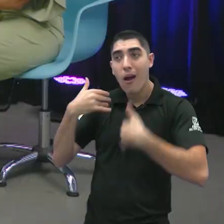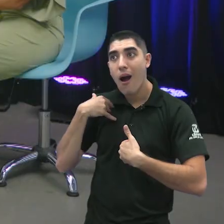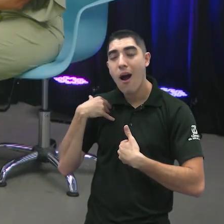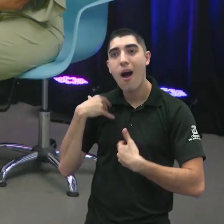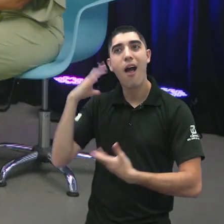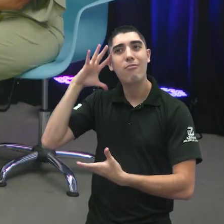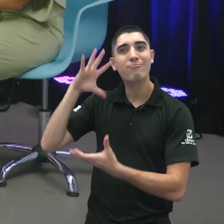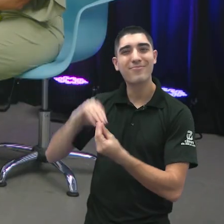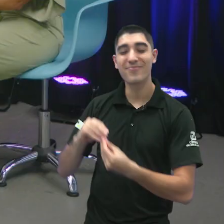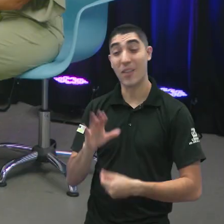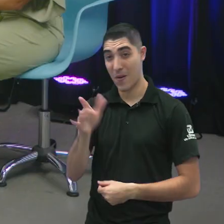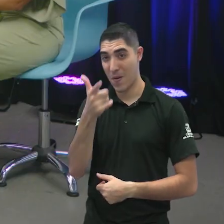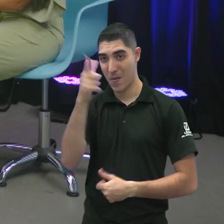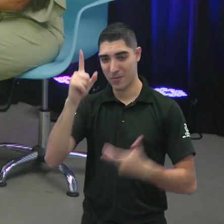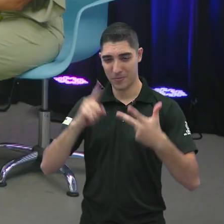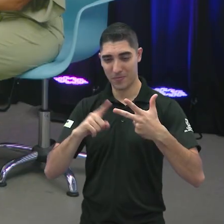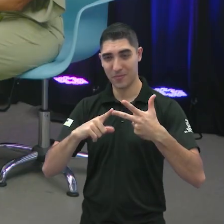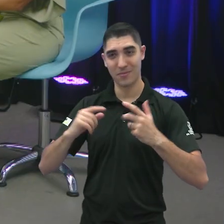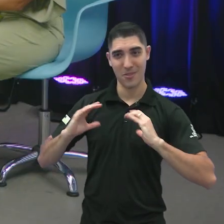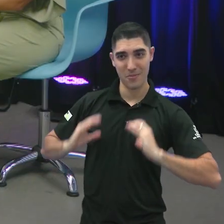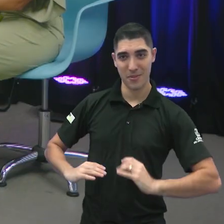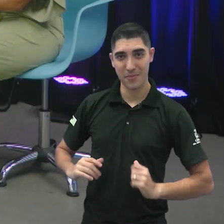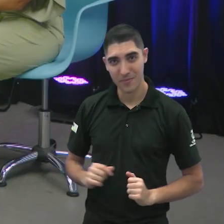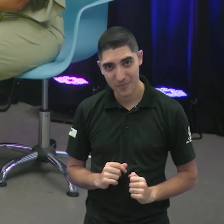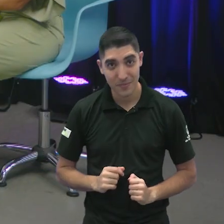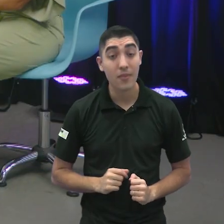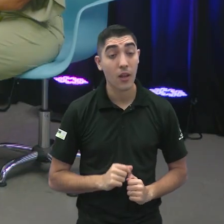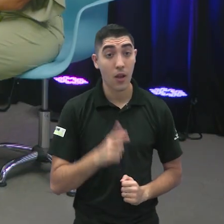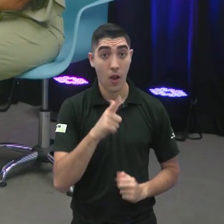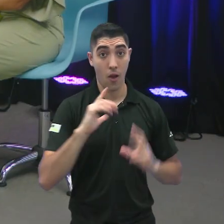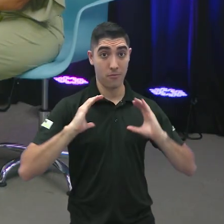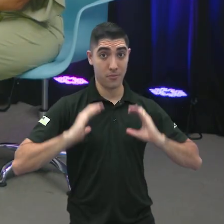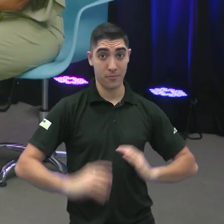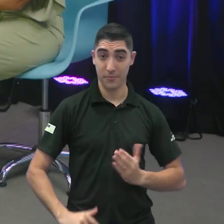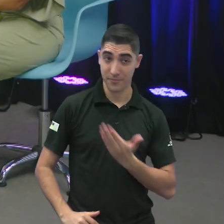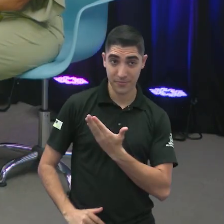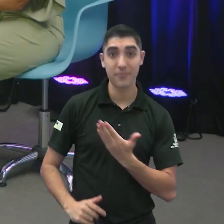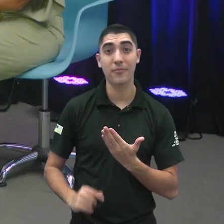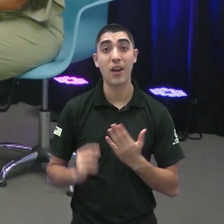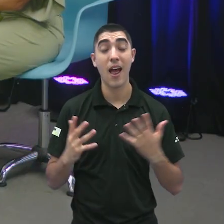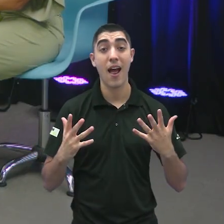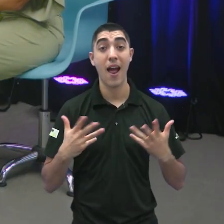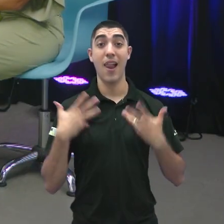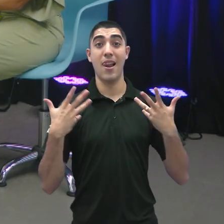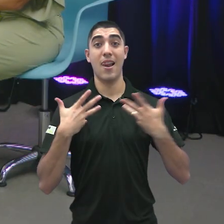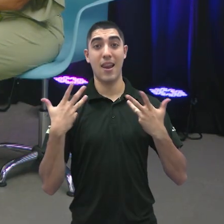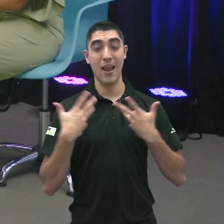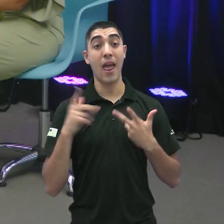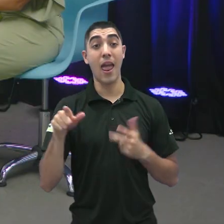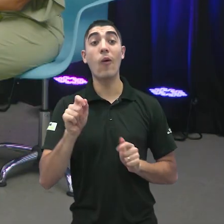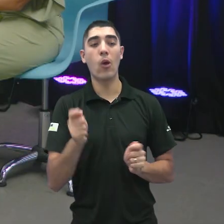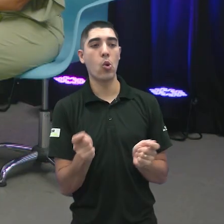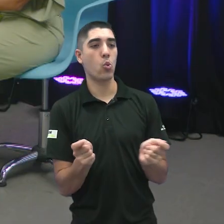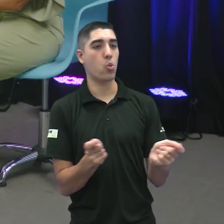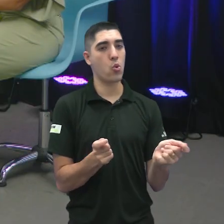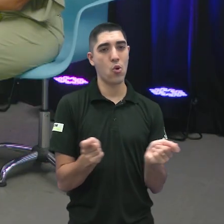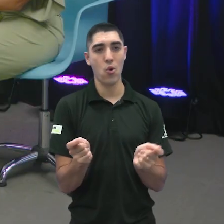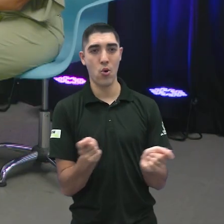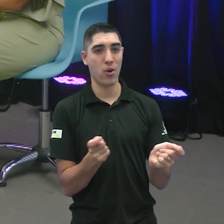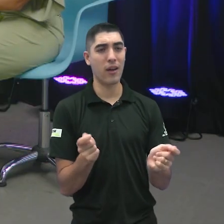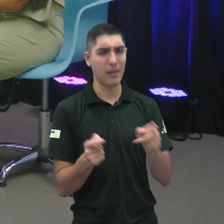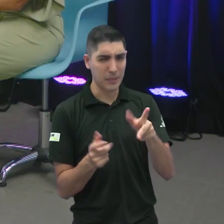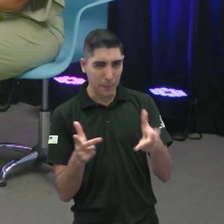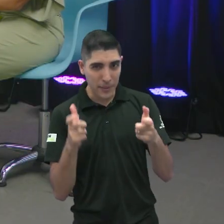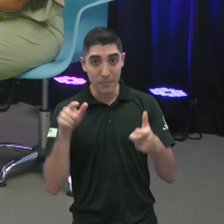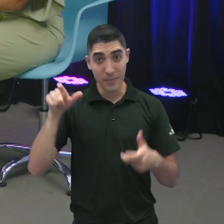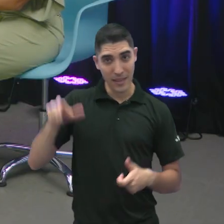para o próximo traço. Sim. Aí, aqui a gente tem a alegria, né? Que é o traço controlador. Você vê que a alegria,